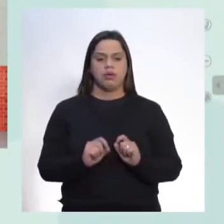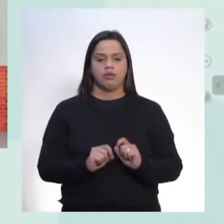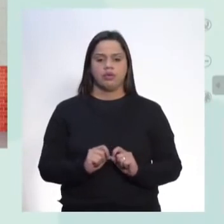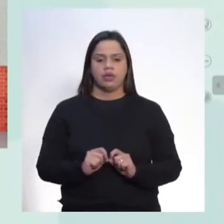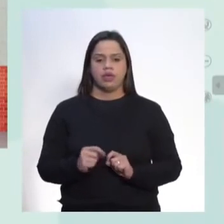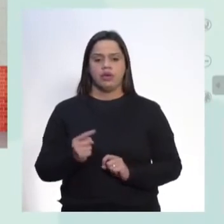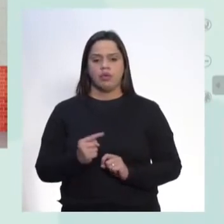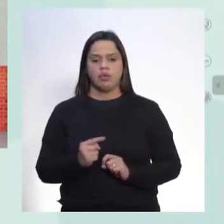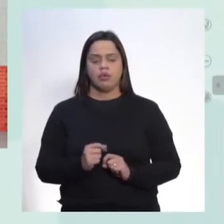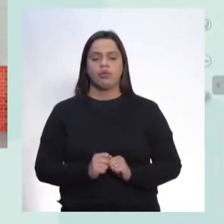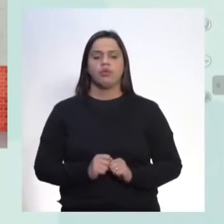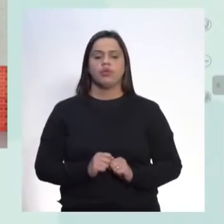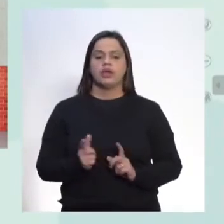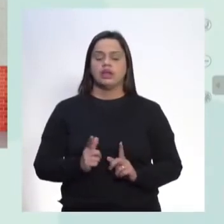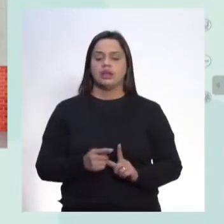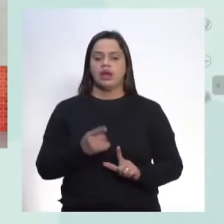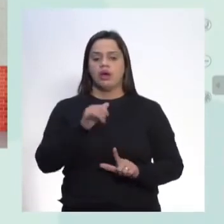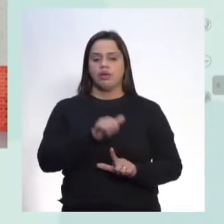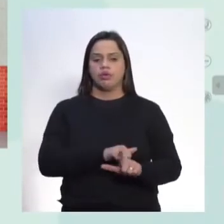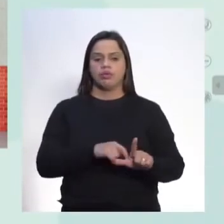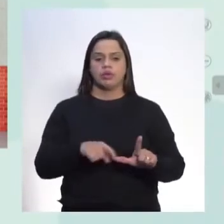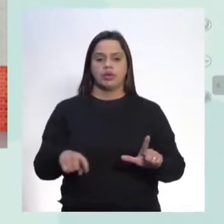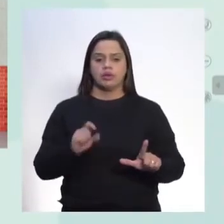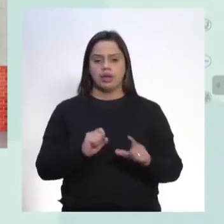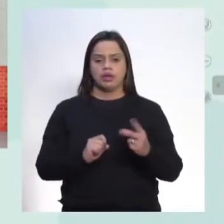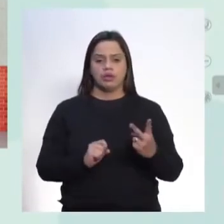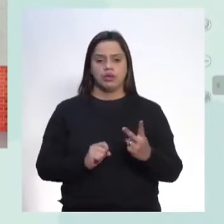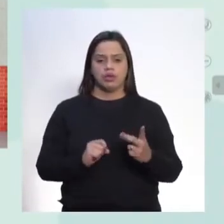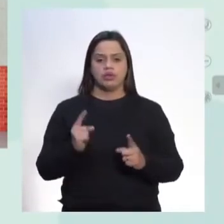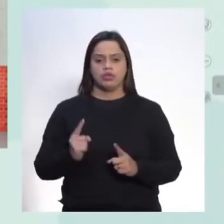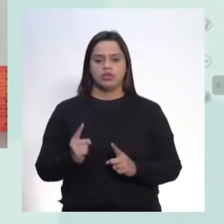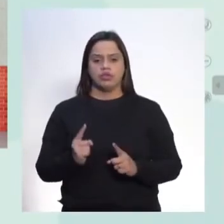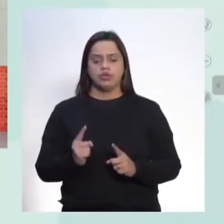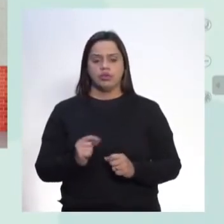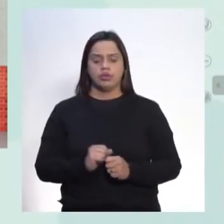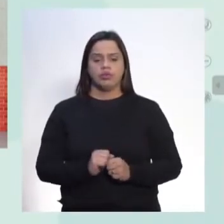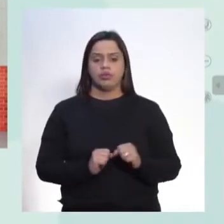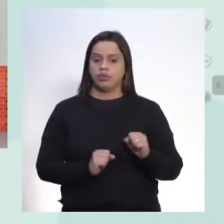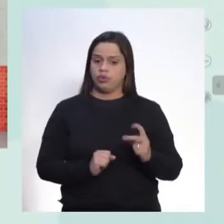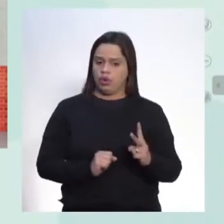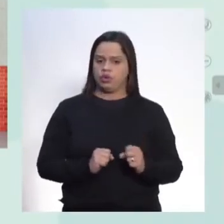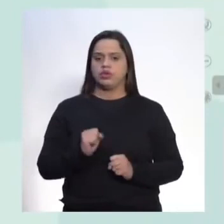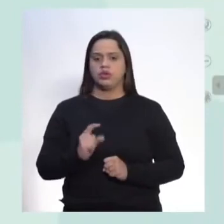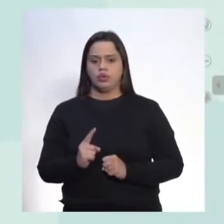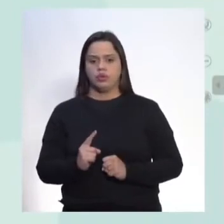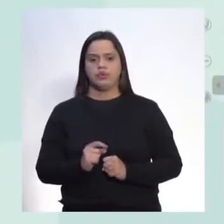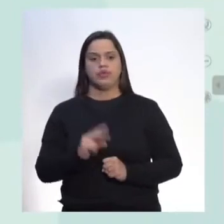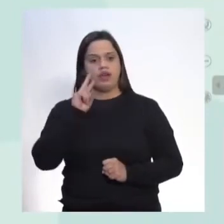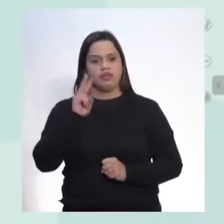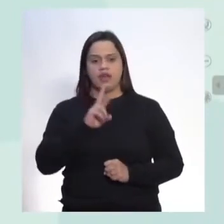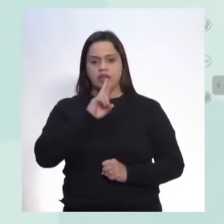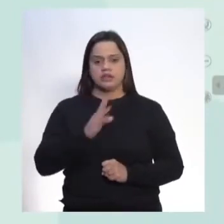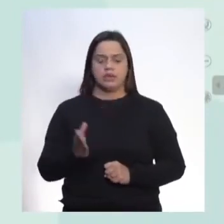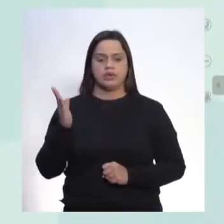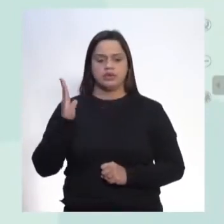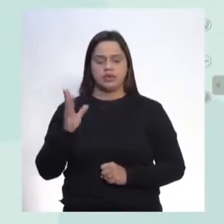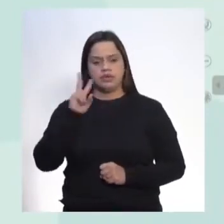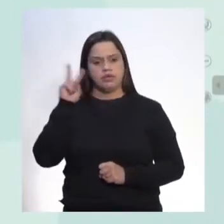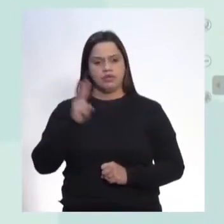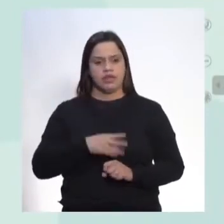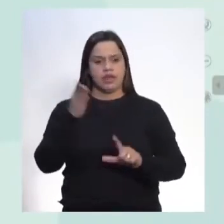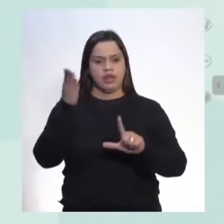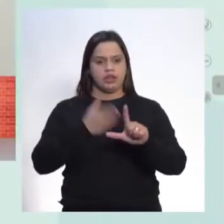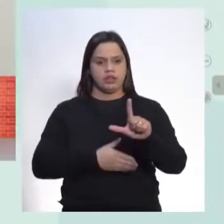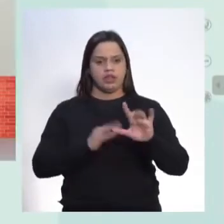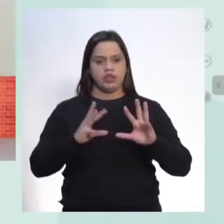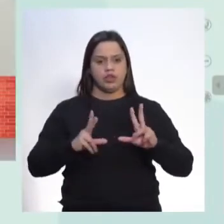a 1 as coordenadas, portanto, 2 e 1. Tá? Vai aparecer ali a resposta, não se preocupem. Tá ok? Olha lá o gráfico, tudo